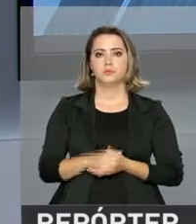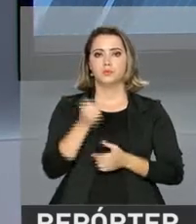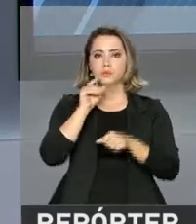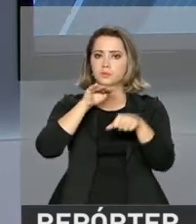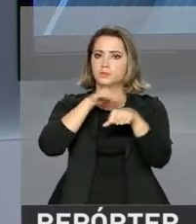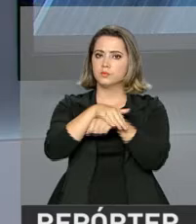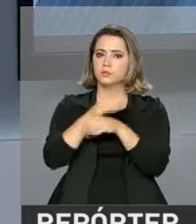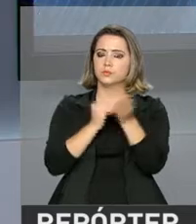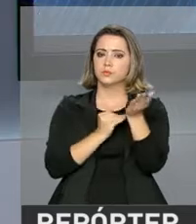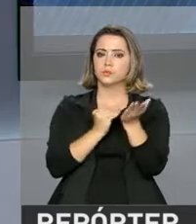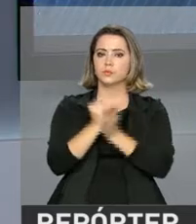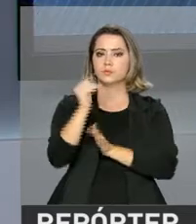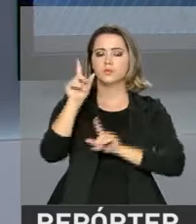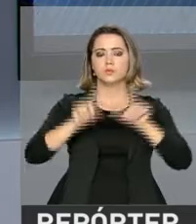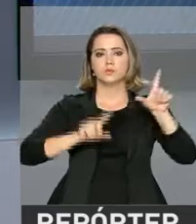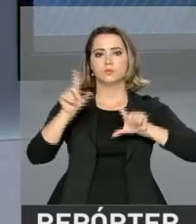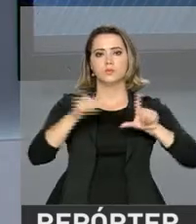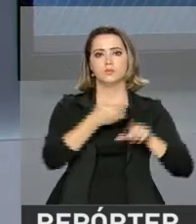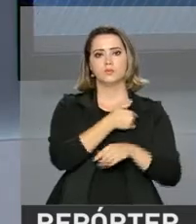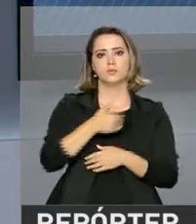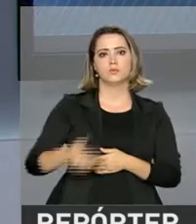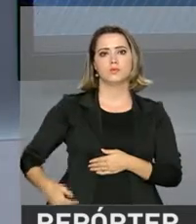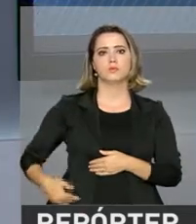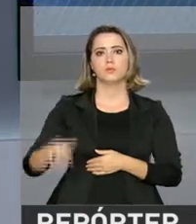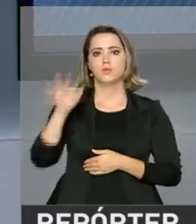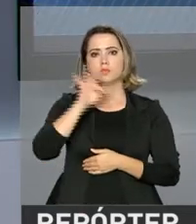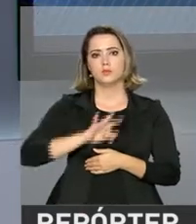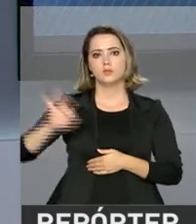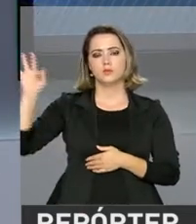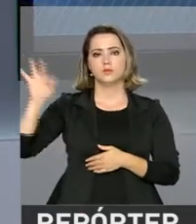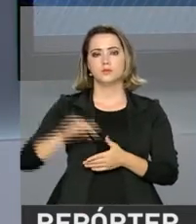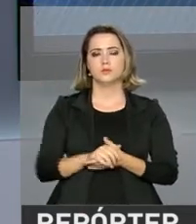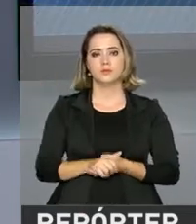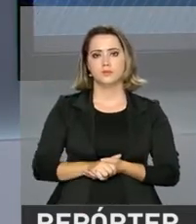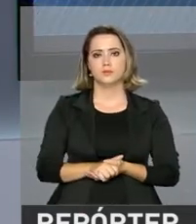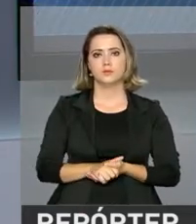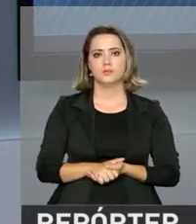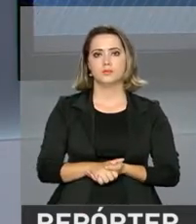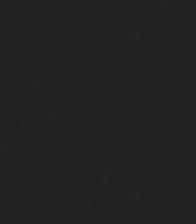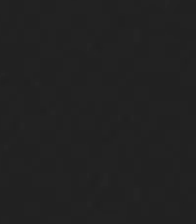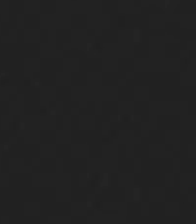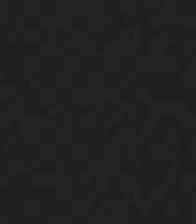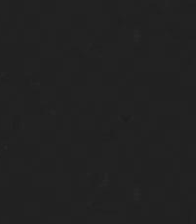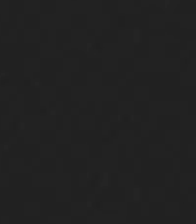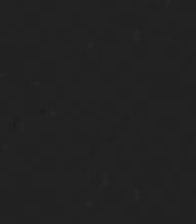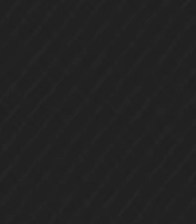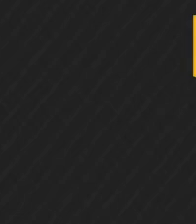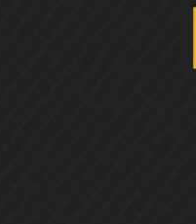Uma boa noite para você. Continue com a gente aqui na NBR, a TV do Governo Federal.